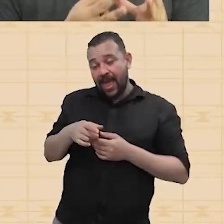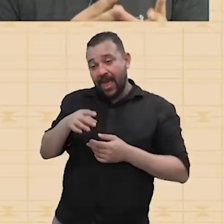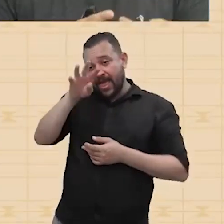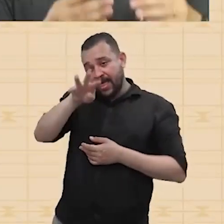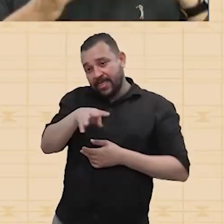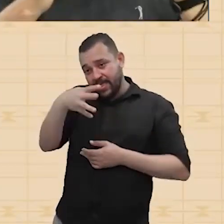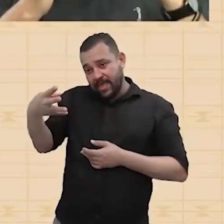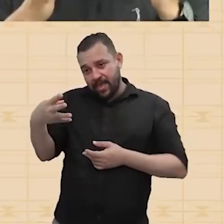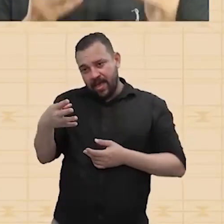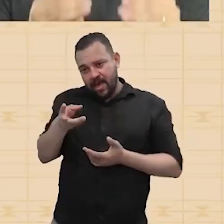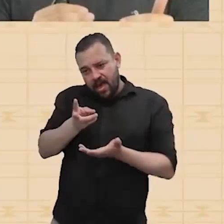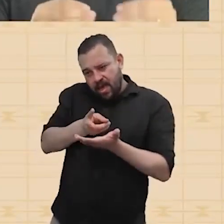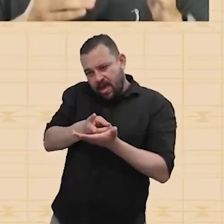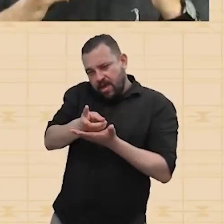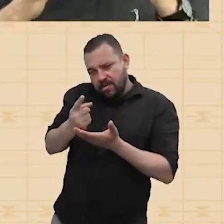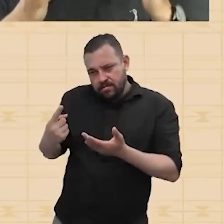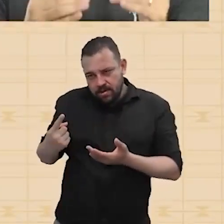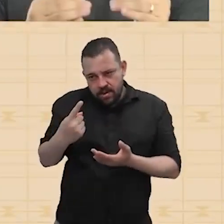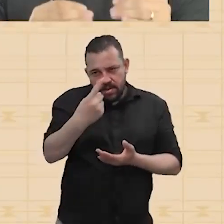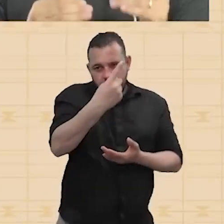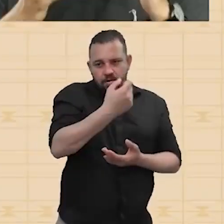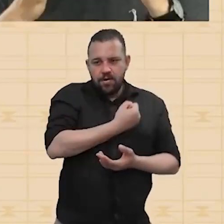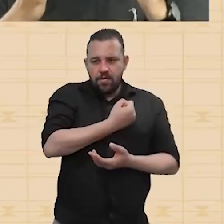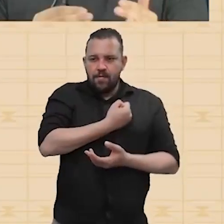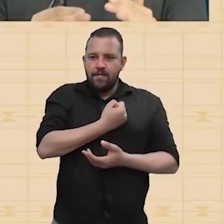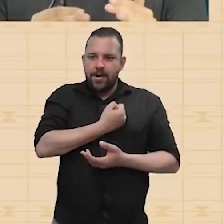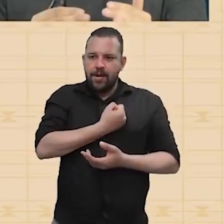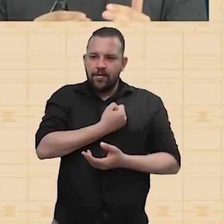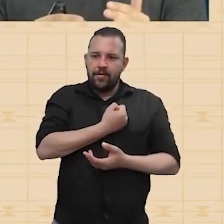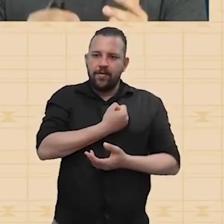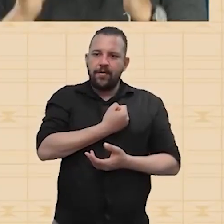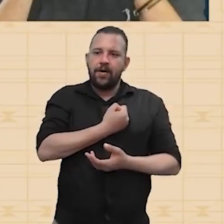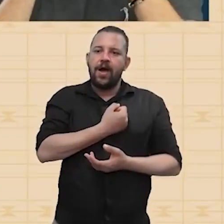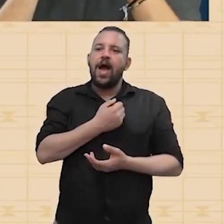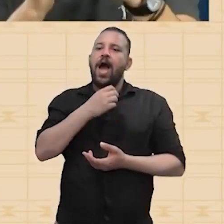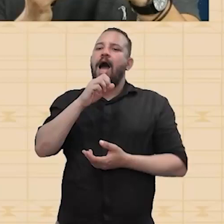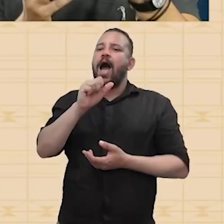por ordem crescente de número atômico.